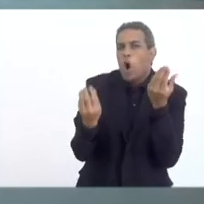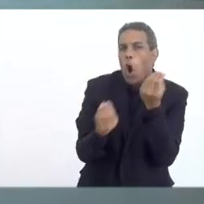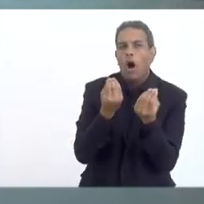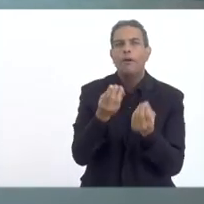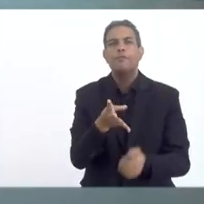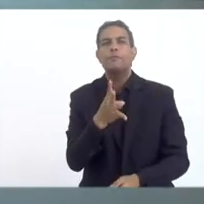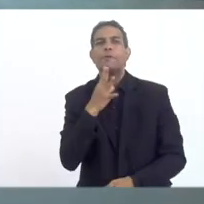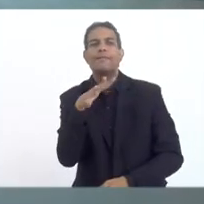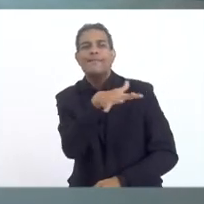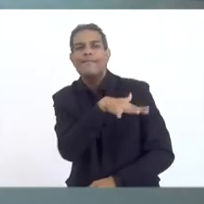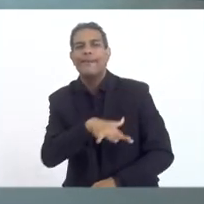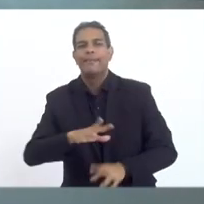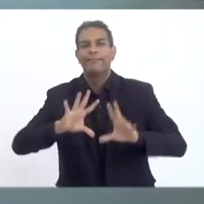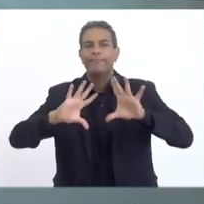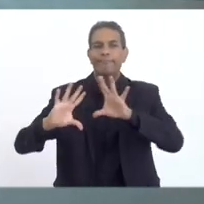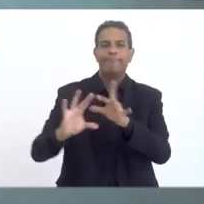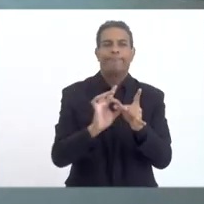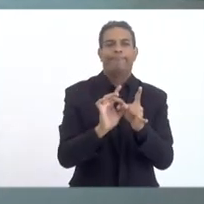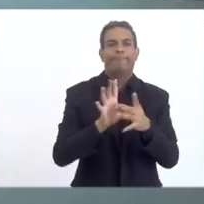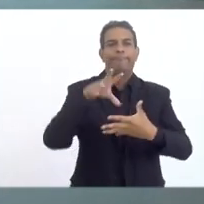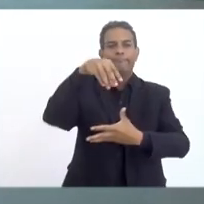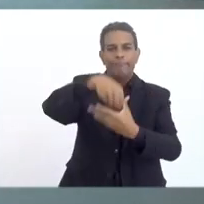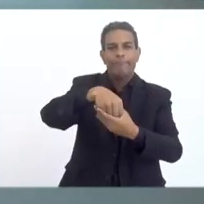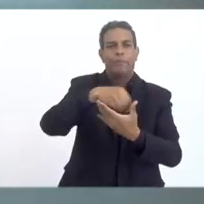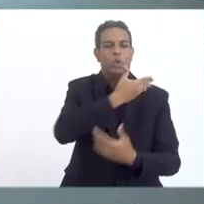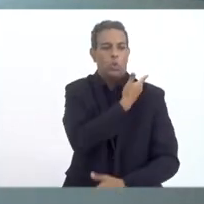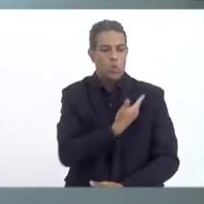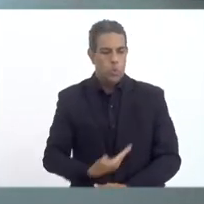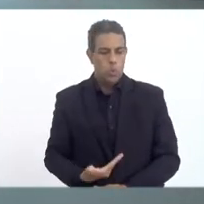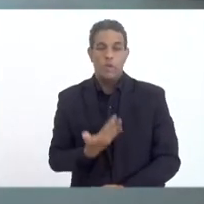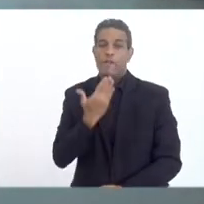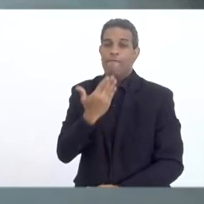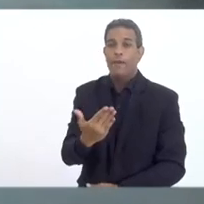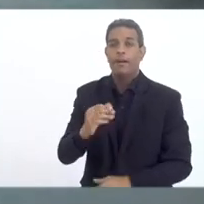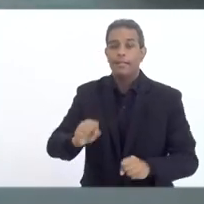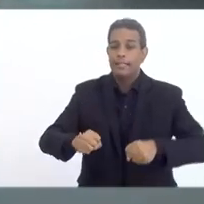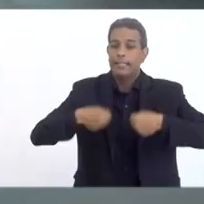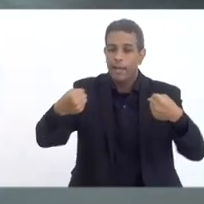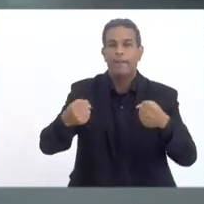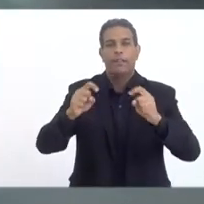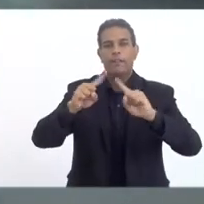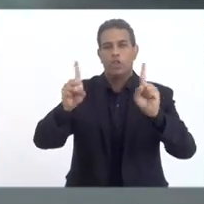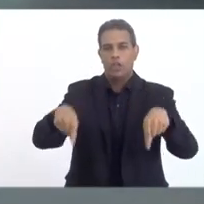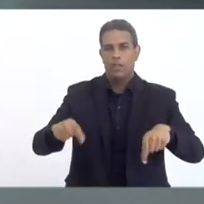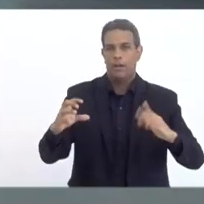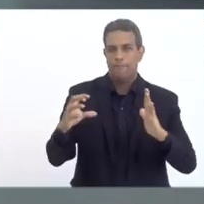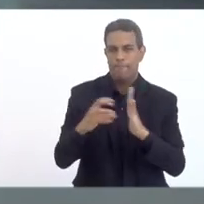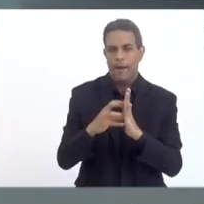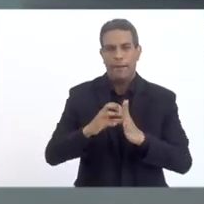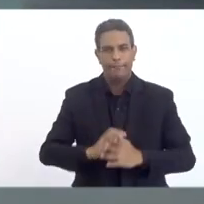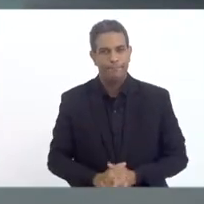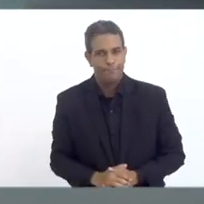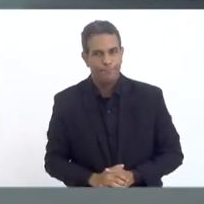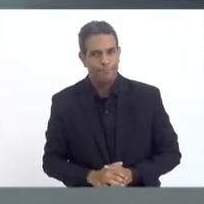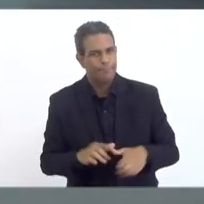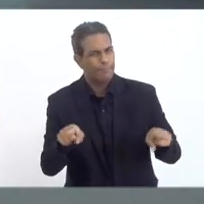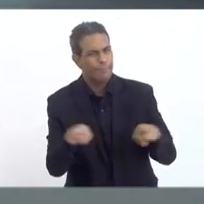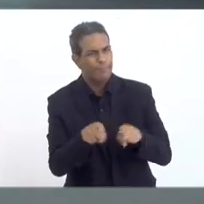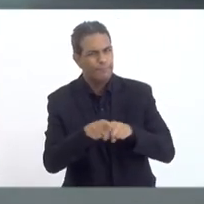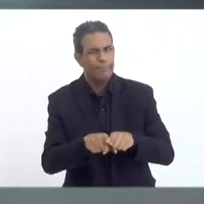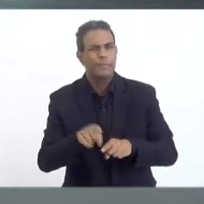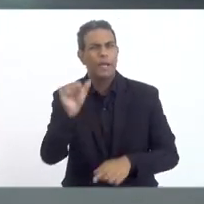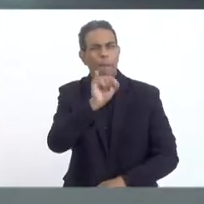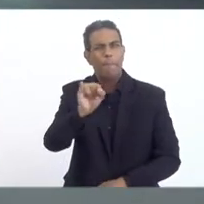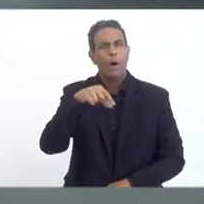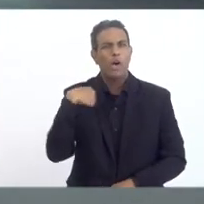em ouvir essa unanimidade dentro do governo a favor da defesa dessas carreiras, né? E também